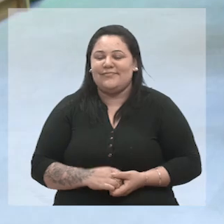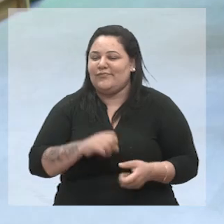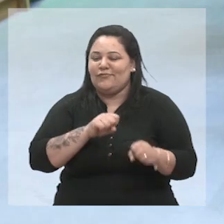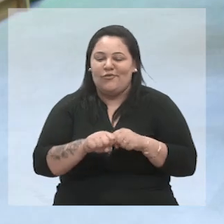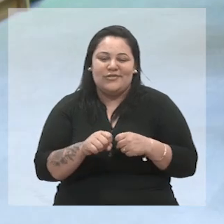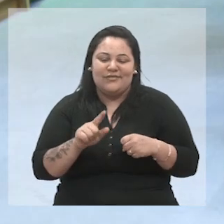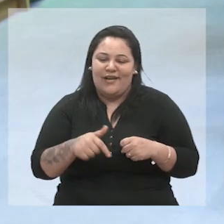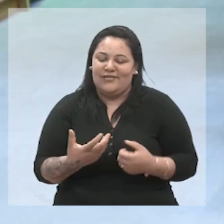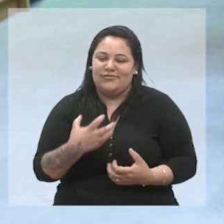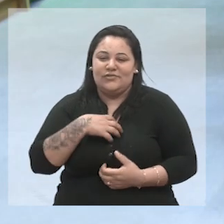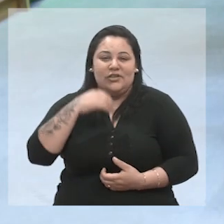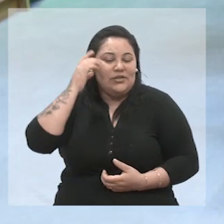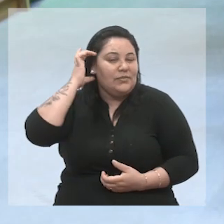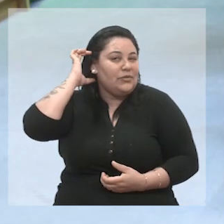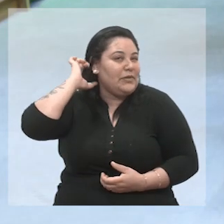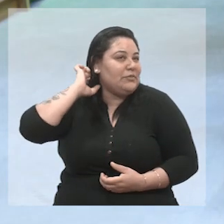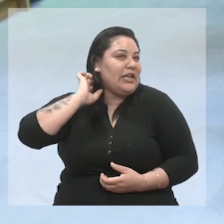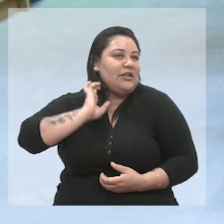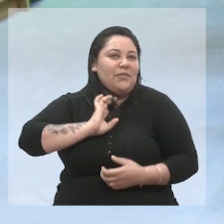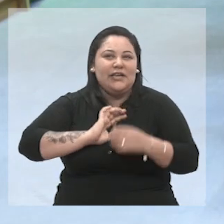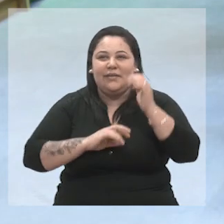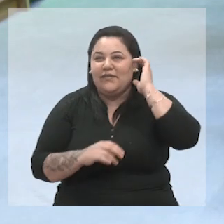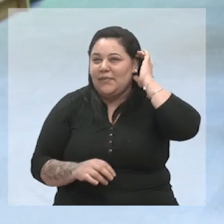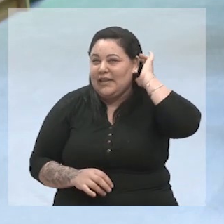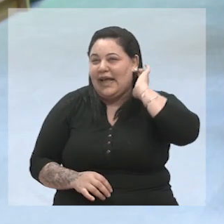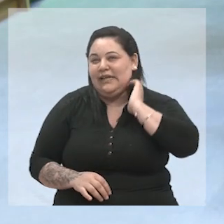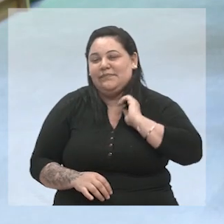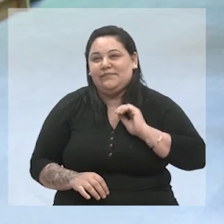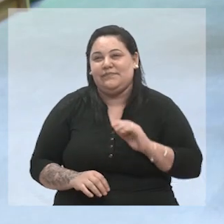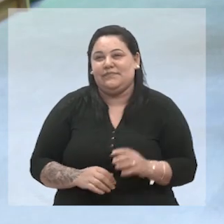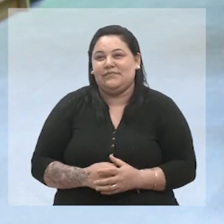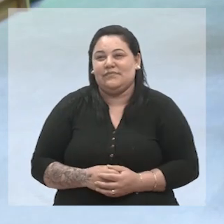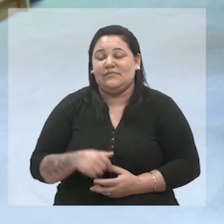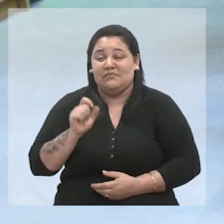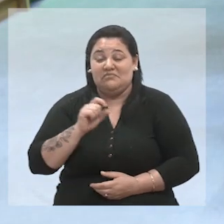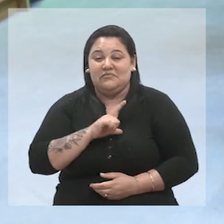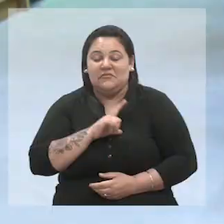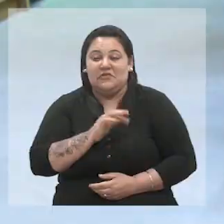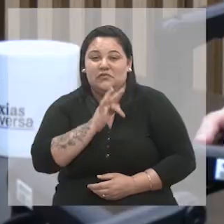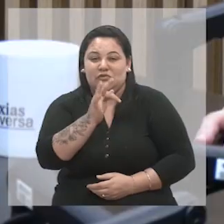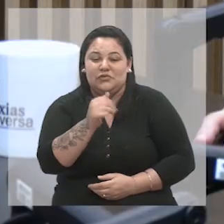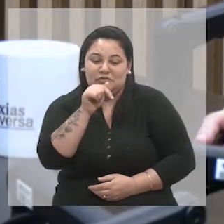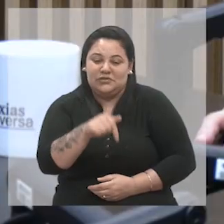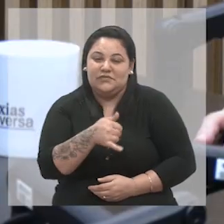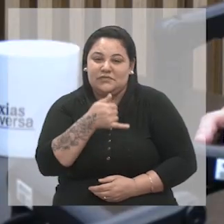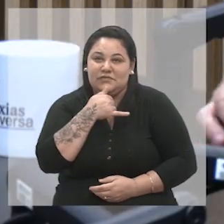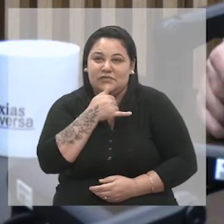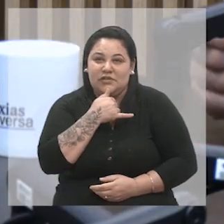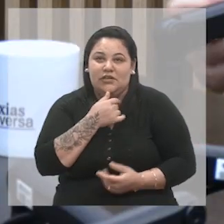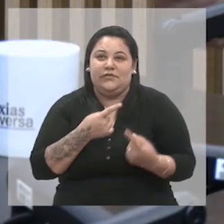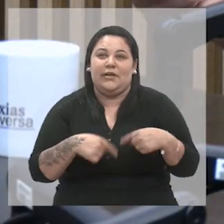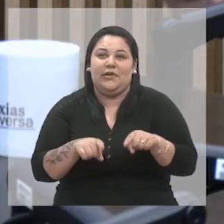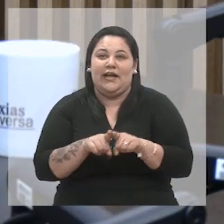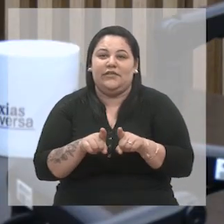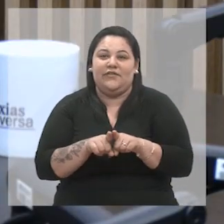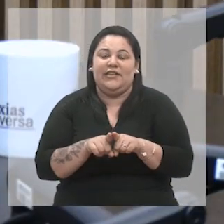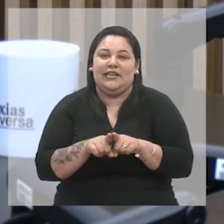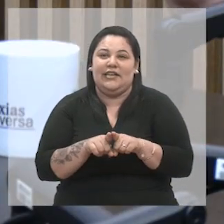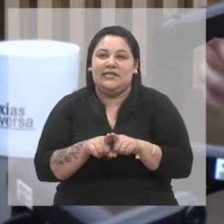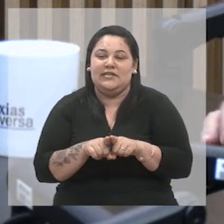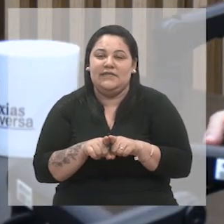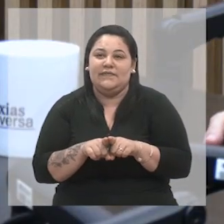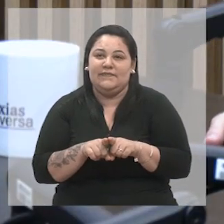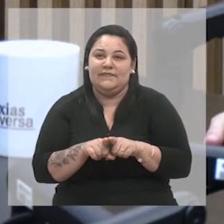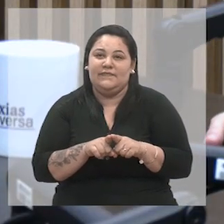Formação é assim mesmo. Forma aqui, pessoal já... Porque vê que não tem futuro, né? Sim. Infelizmente não tem como bancar um